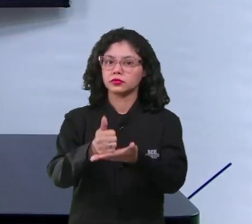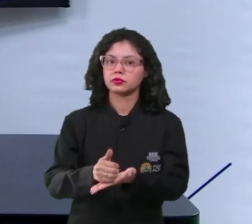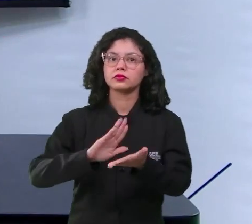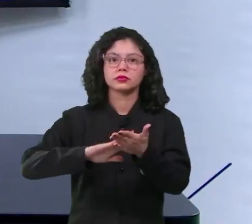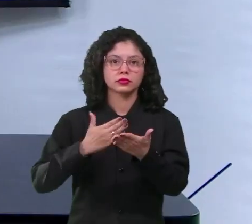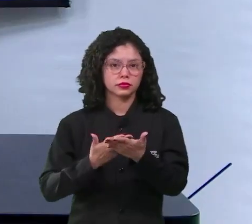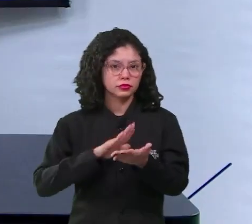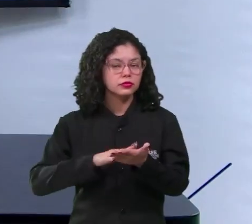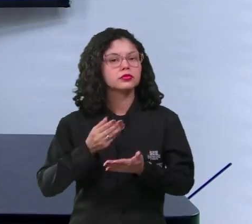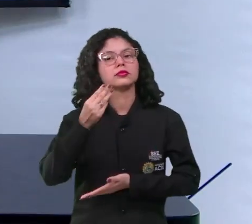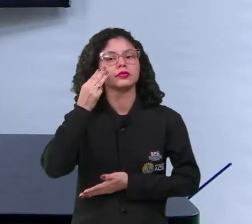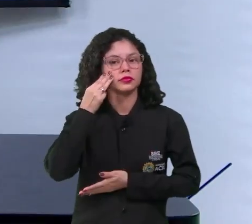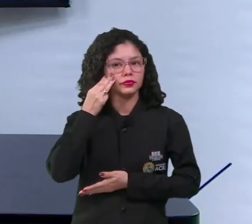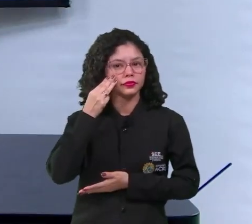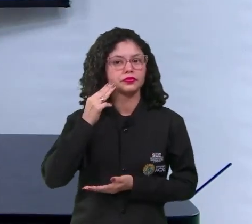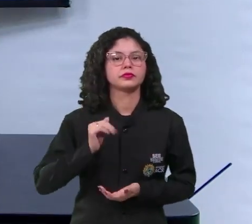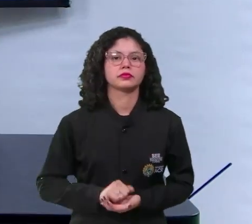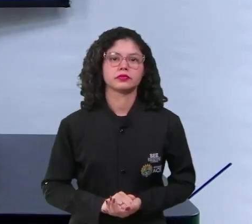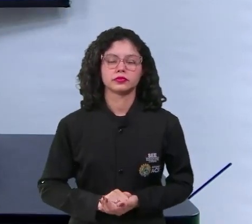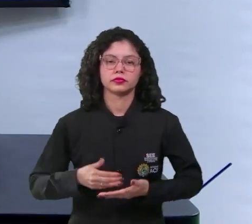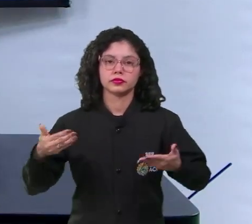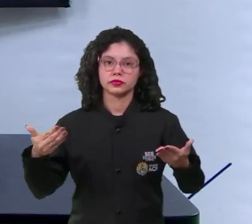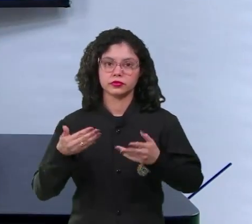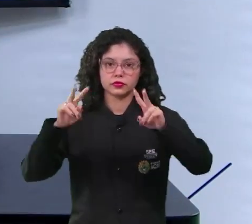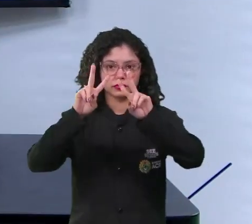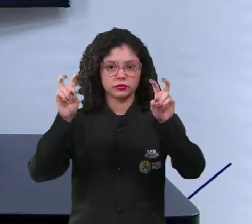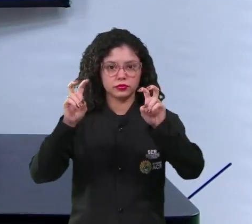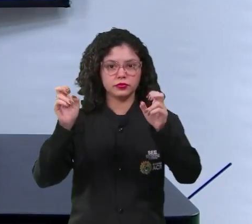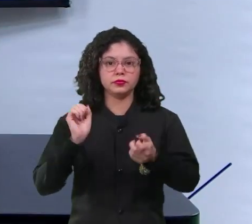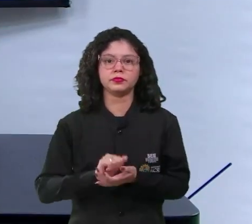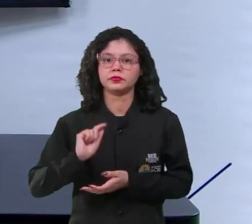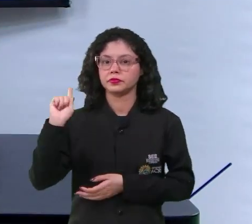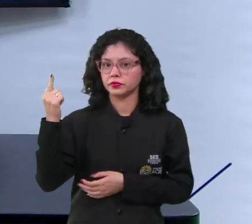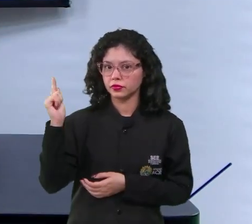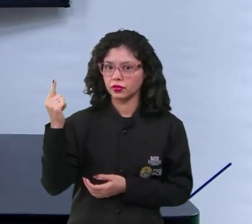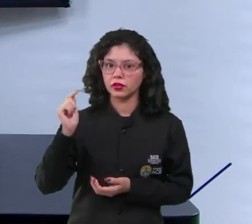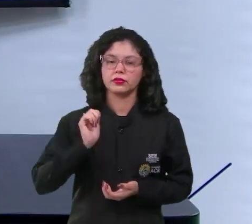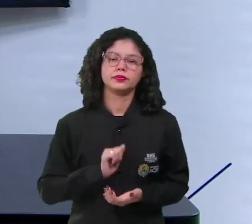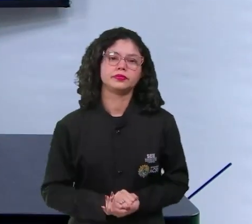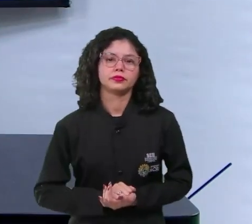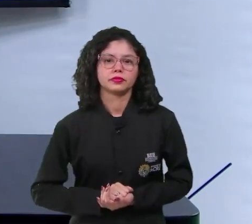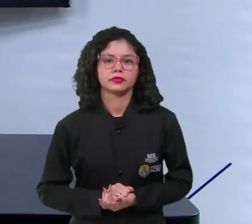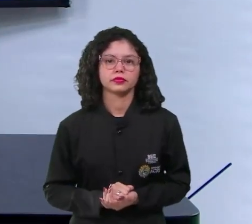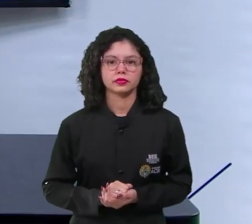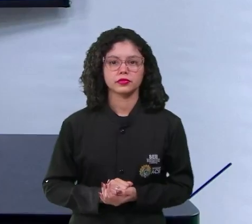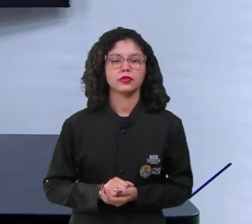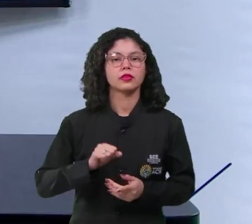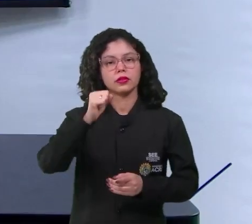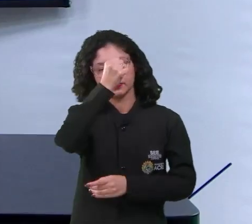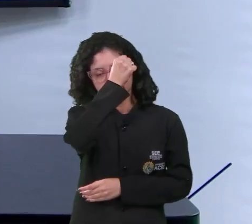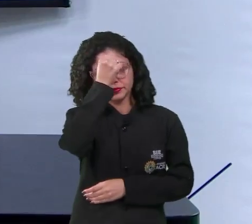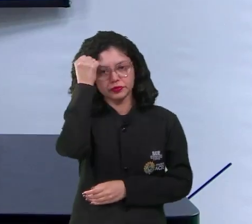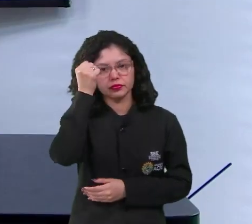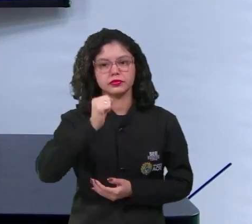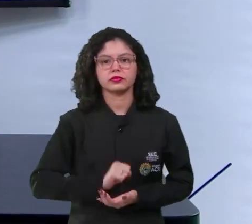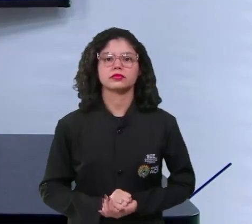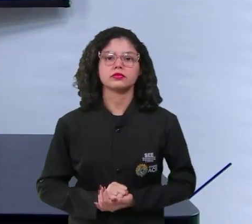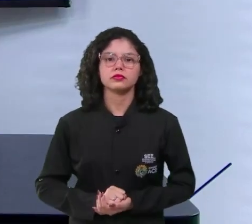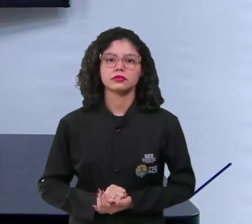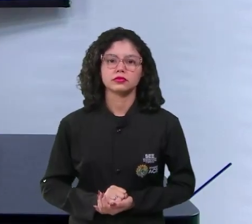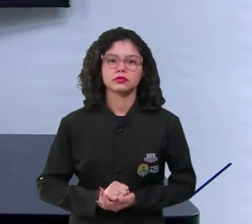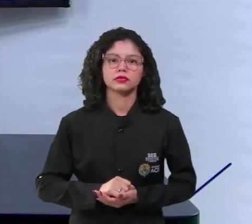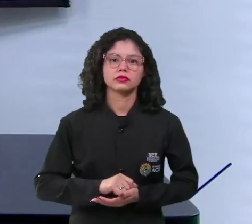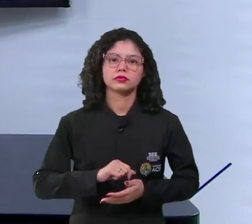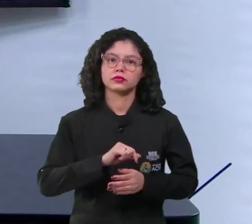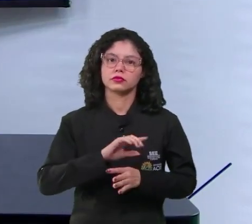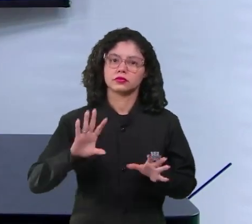Monique, para a gente tratar de um assunto que cabe na geografia, cabe na sociologia,